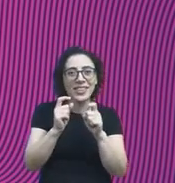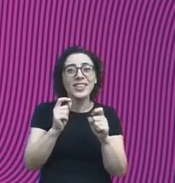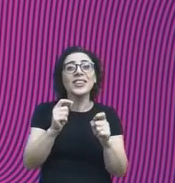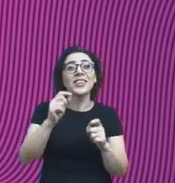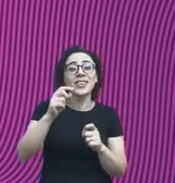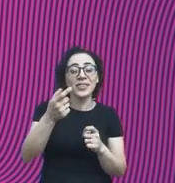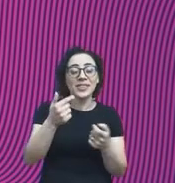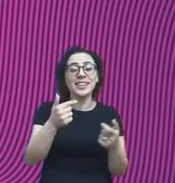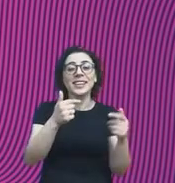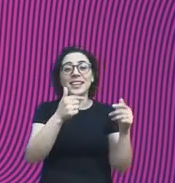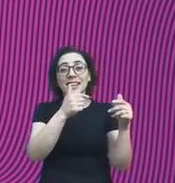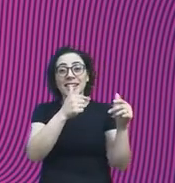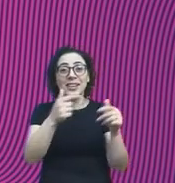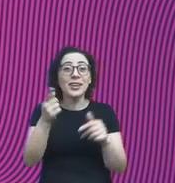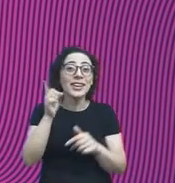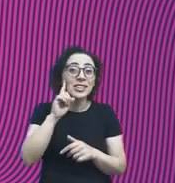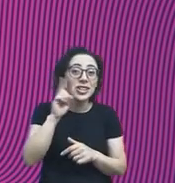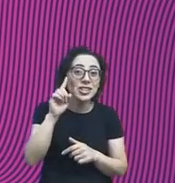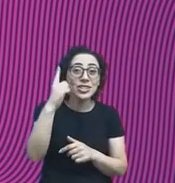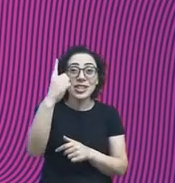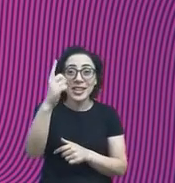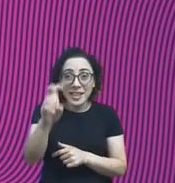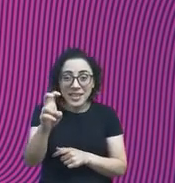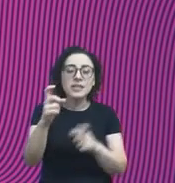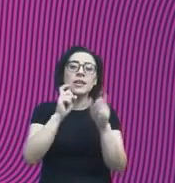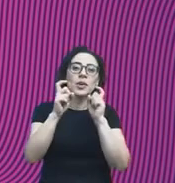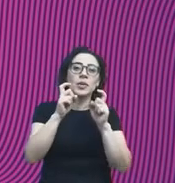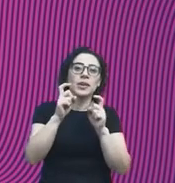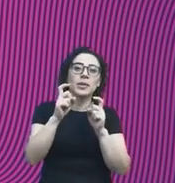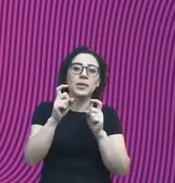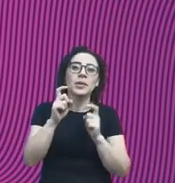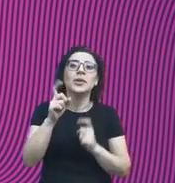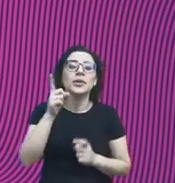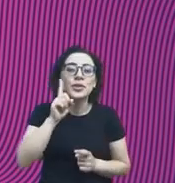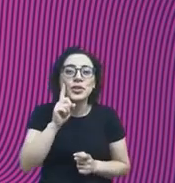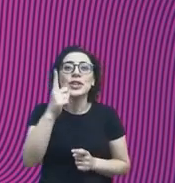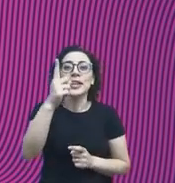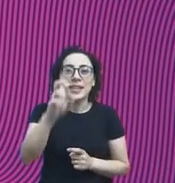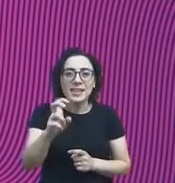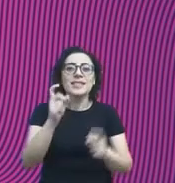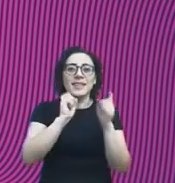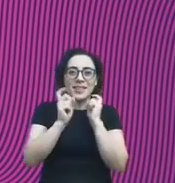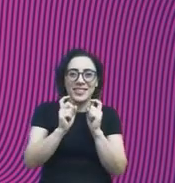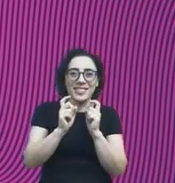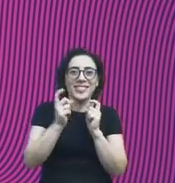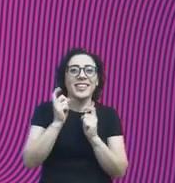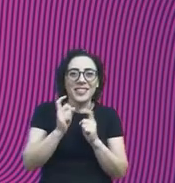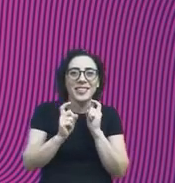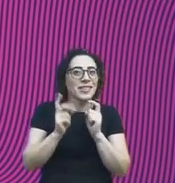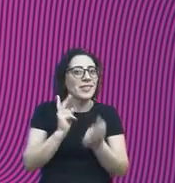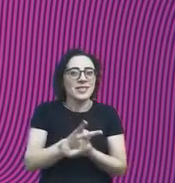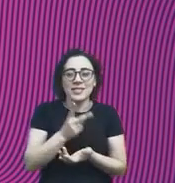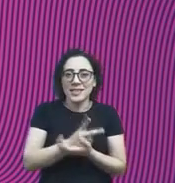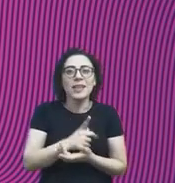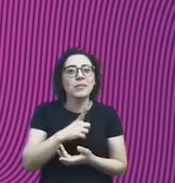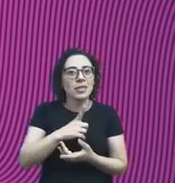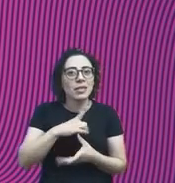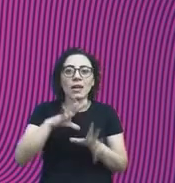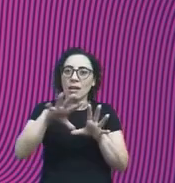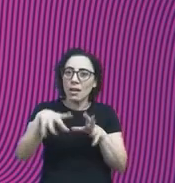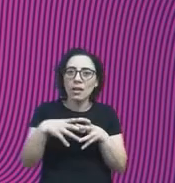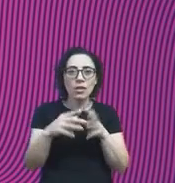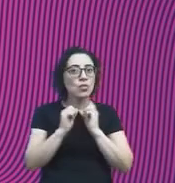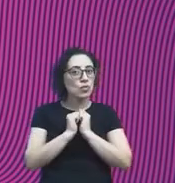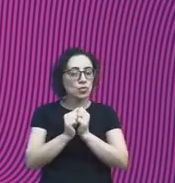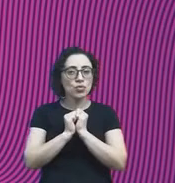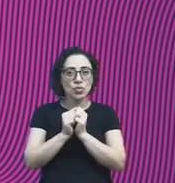dele, desde a chegada dele na associação. Por isso que eu digo que a chegada dele ajudou muito no desenvolvimento e no fortalecimento